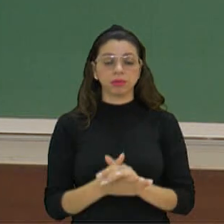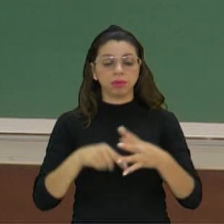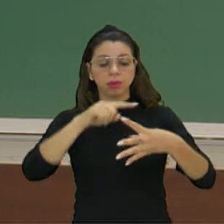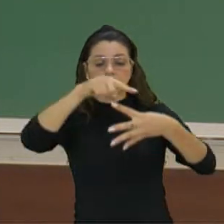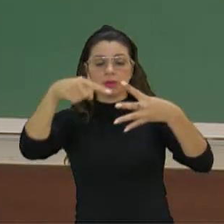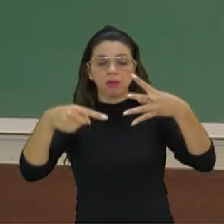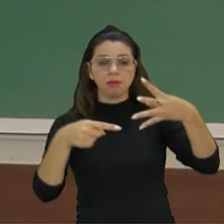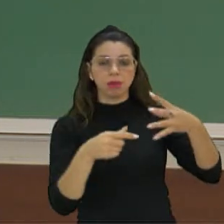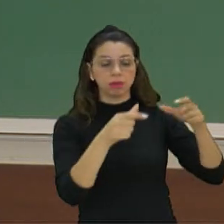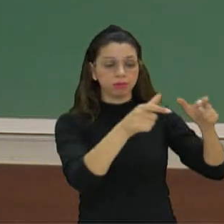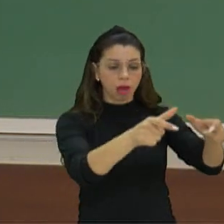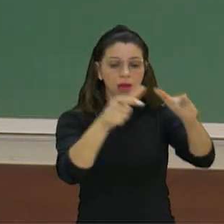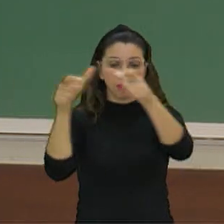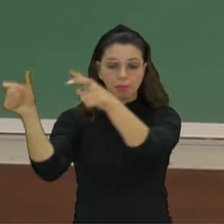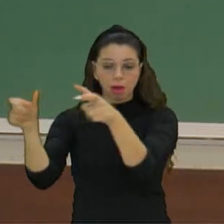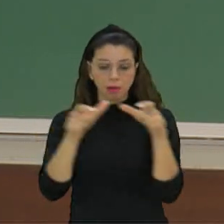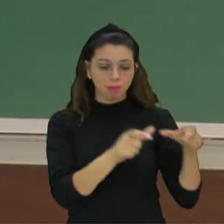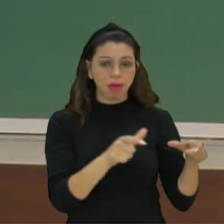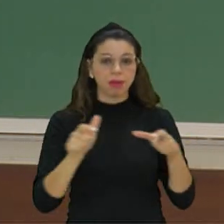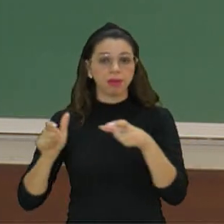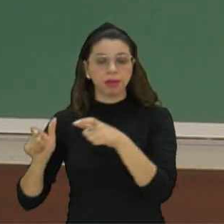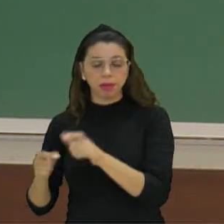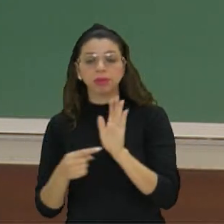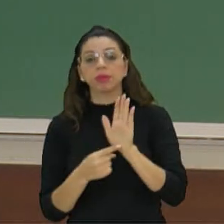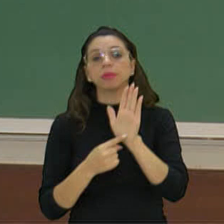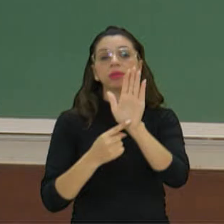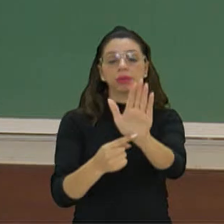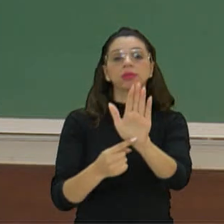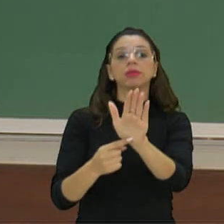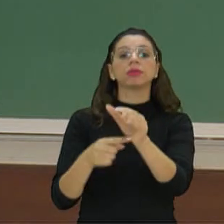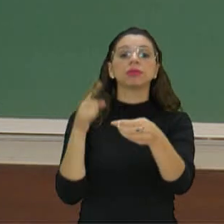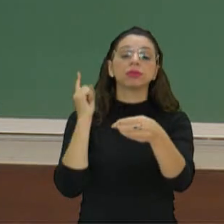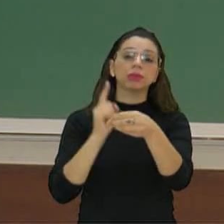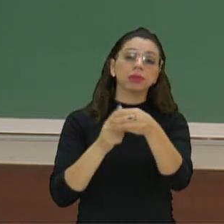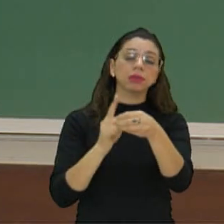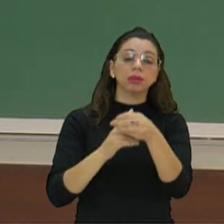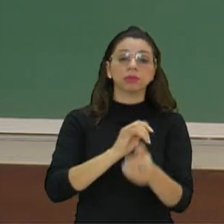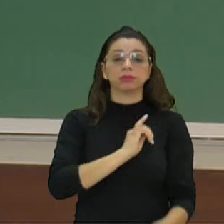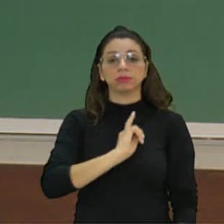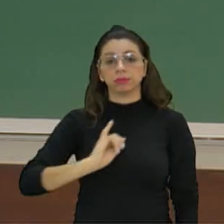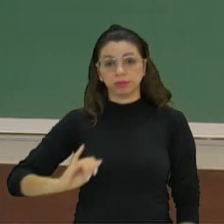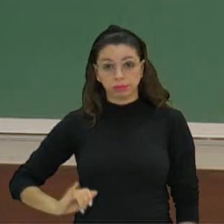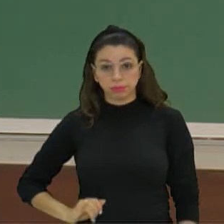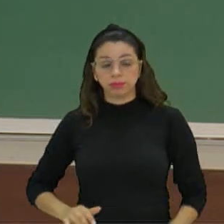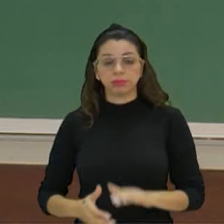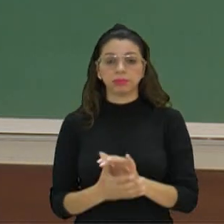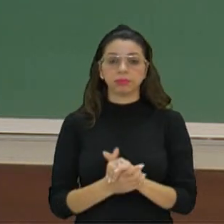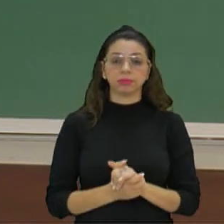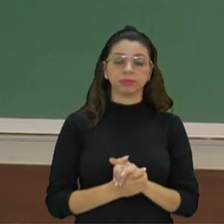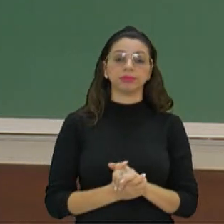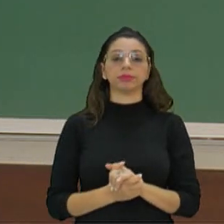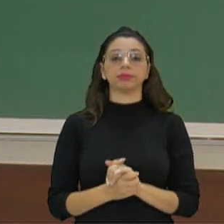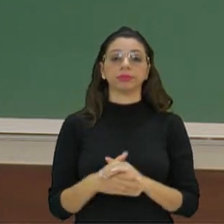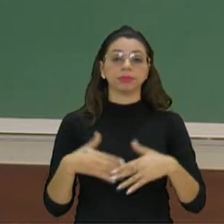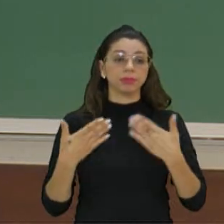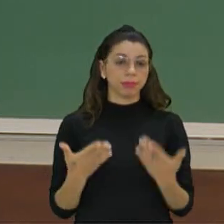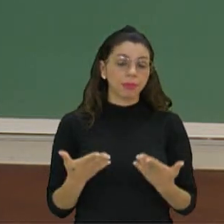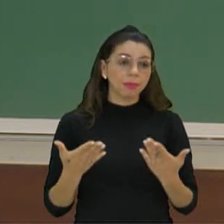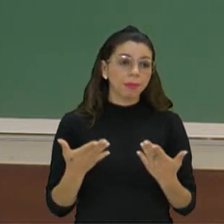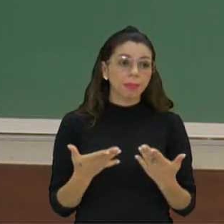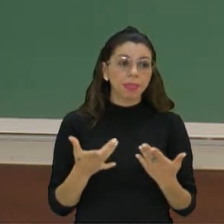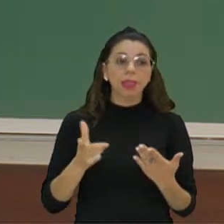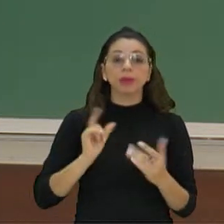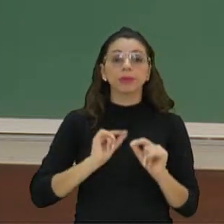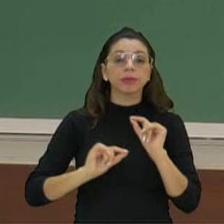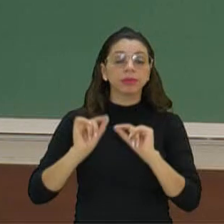4 lugares que eu estou mostrando para vocês da cidade imperial, a cidade de Petrópolis. Sendo assim,